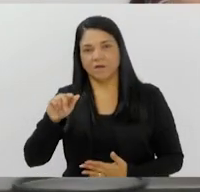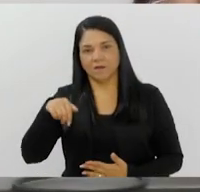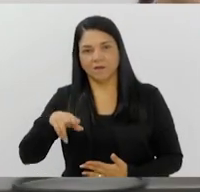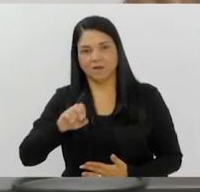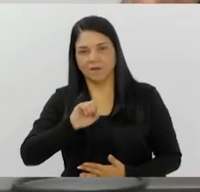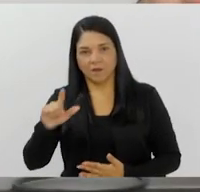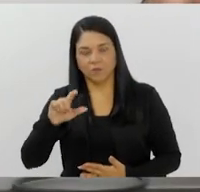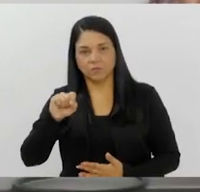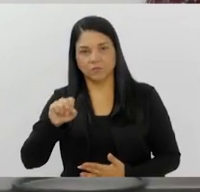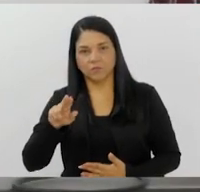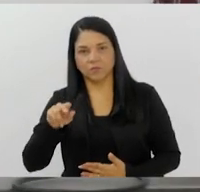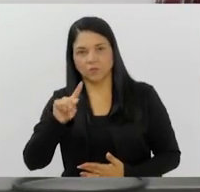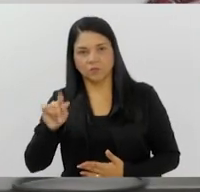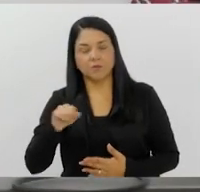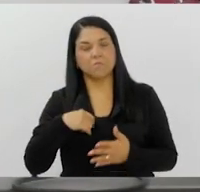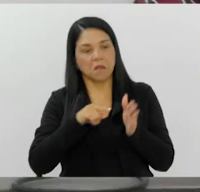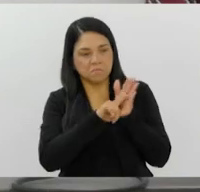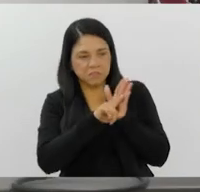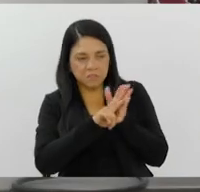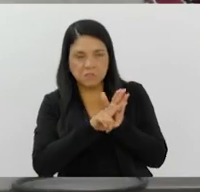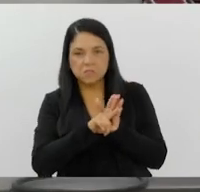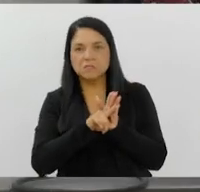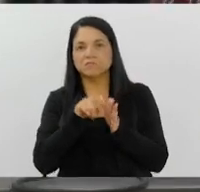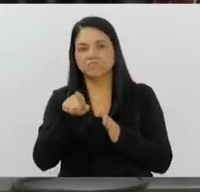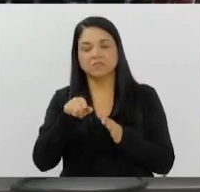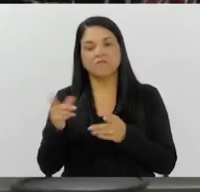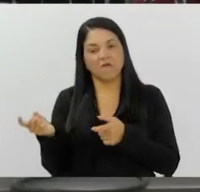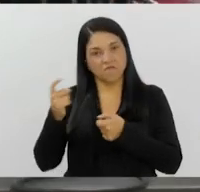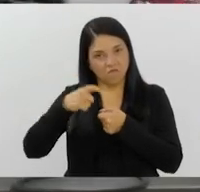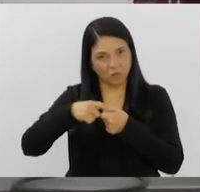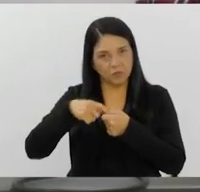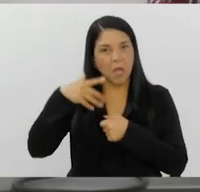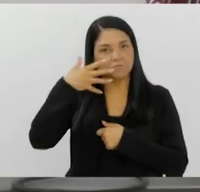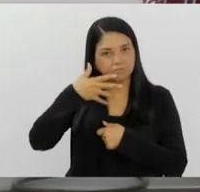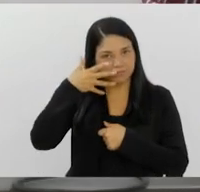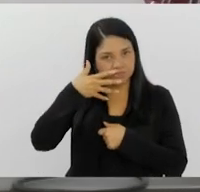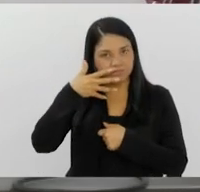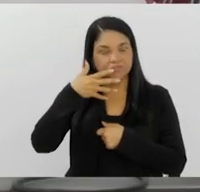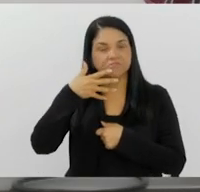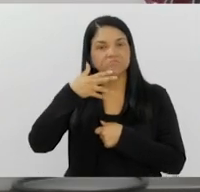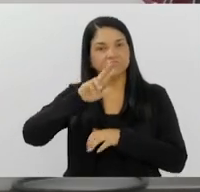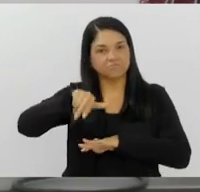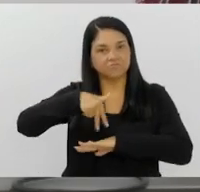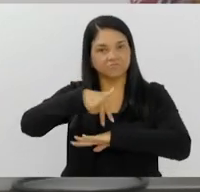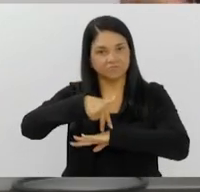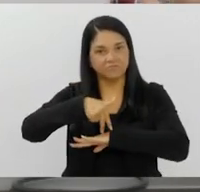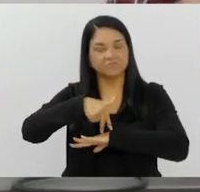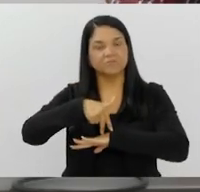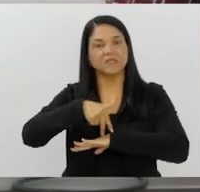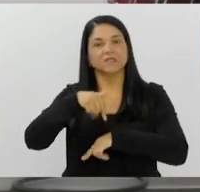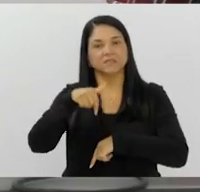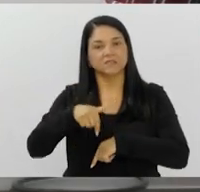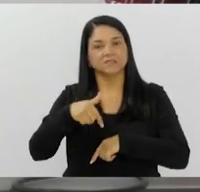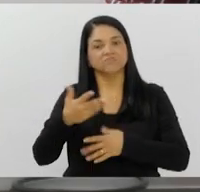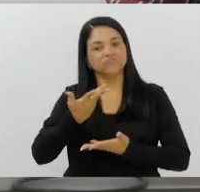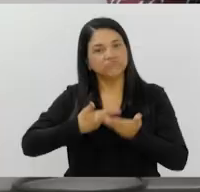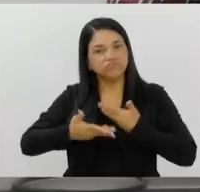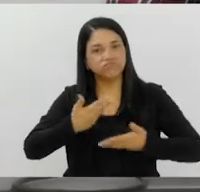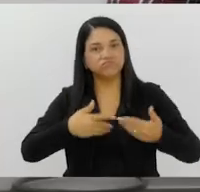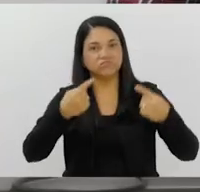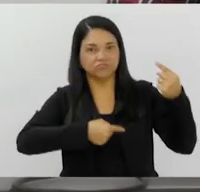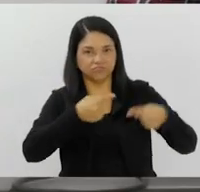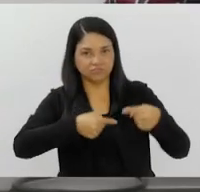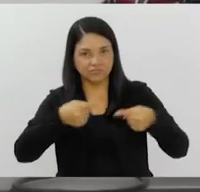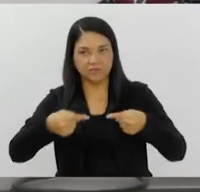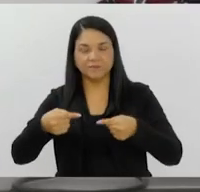pela pela pesquisa pela tua intervenção seguramente você vai voltar a falar porque a gente vai criar um clima aqui de discussão como